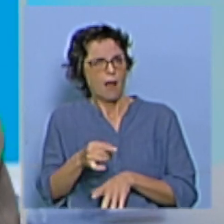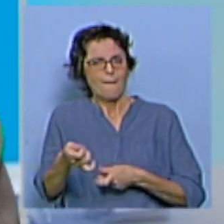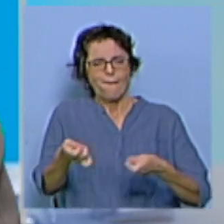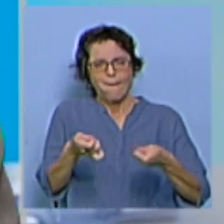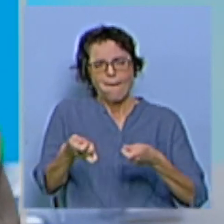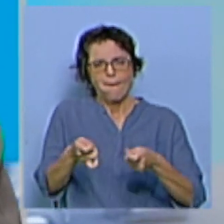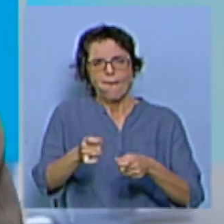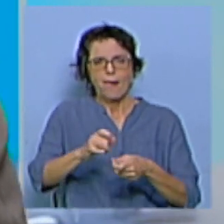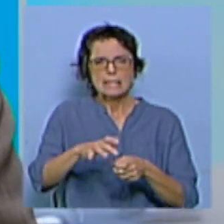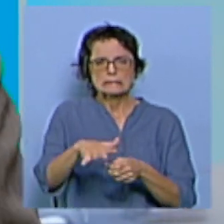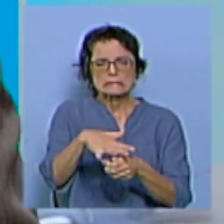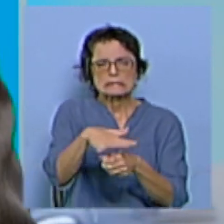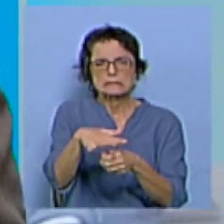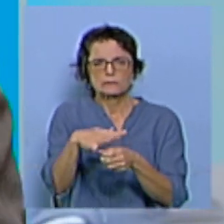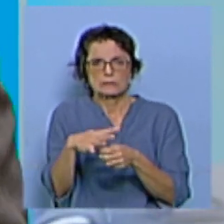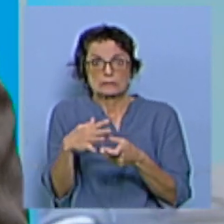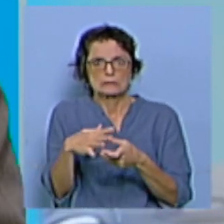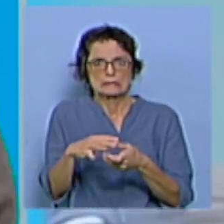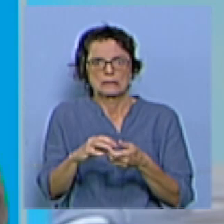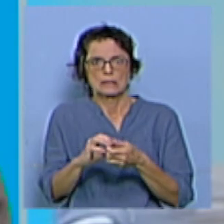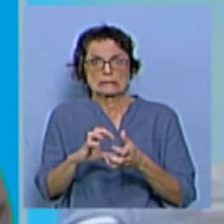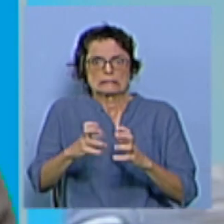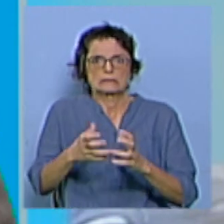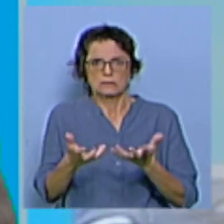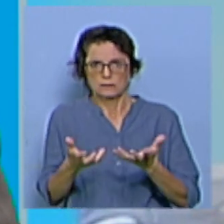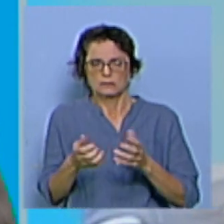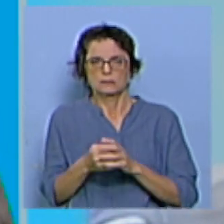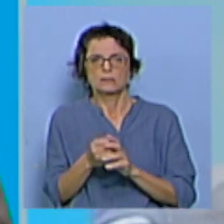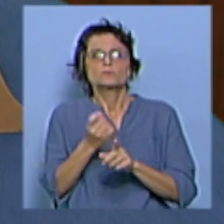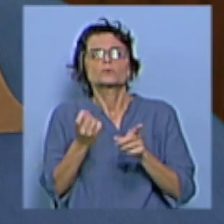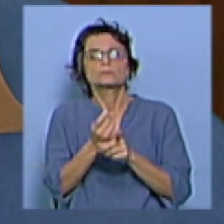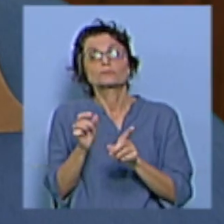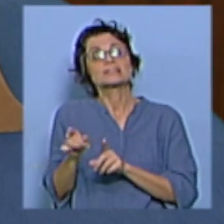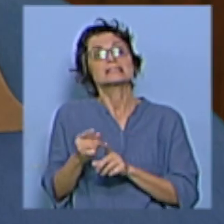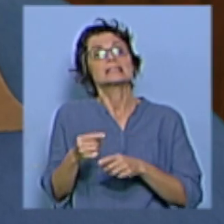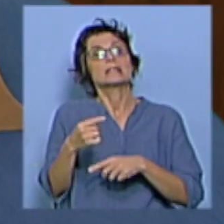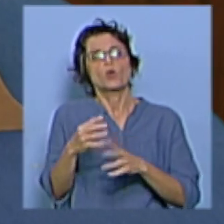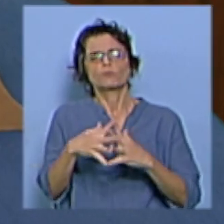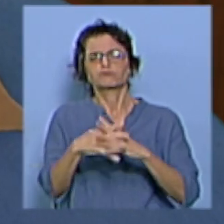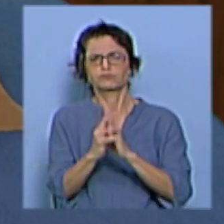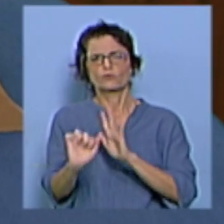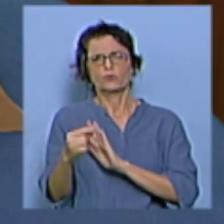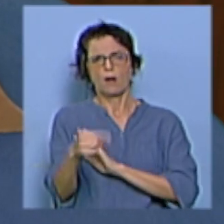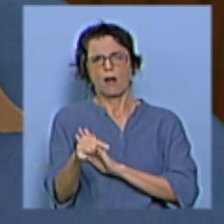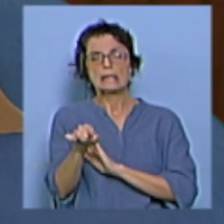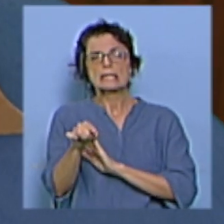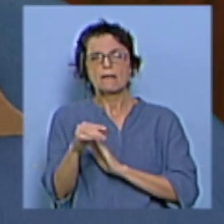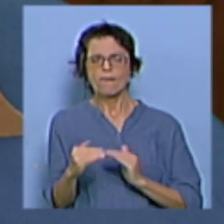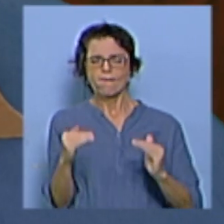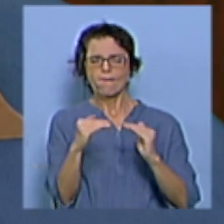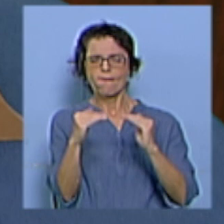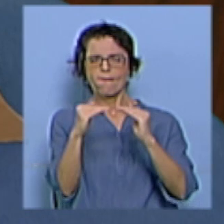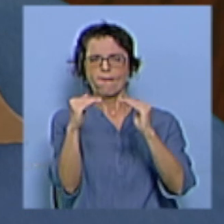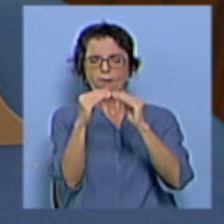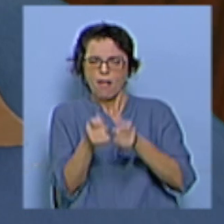limites ou extremas. Crises. Ou então em situações de crise. Porque têm uma estrutura própria em que ponderam todas as etapas necessárias